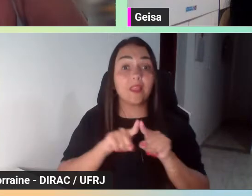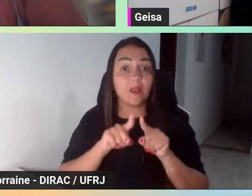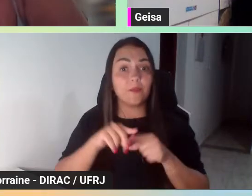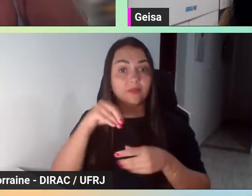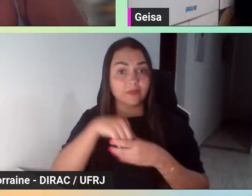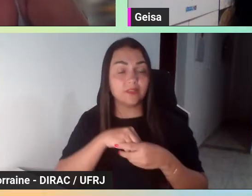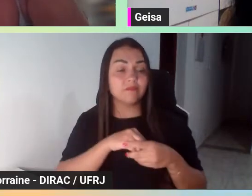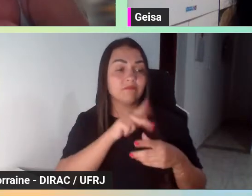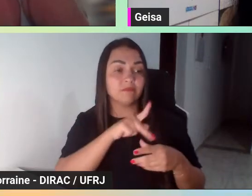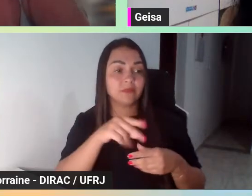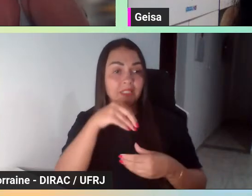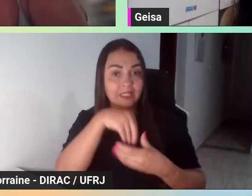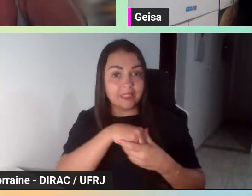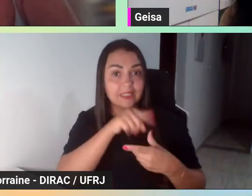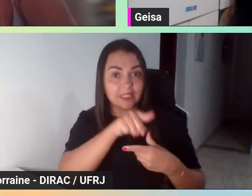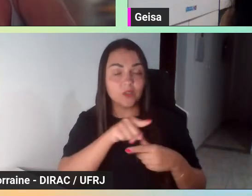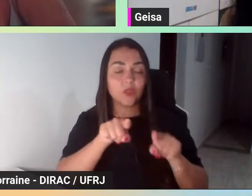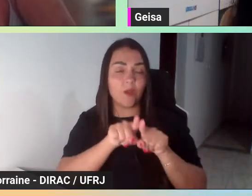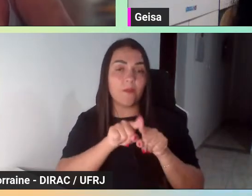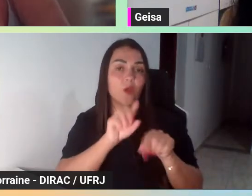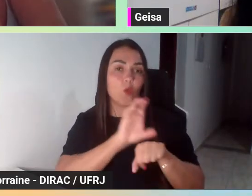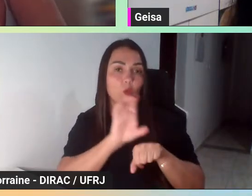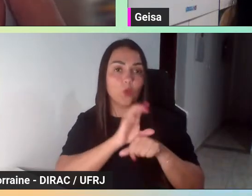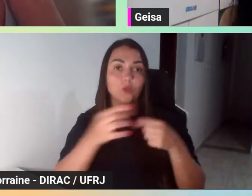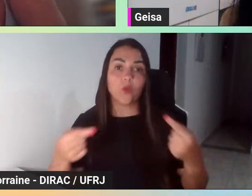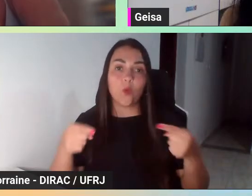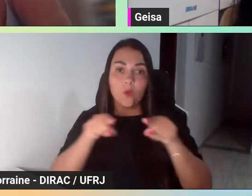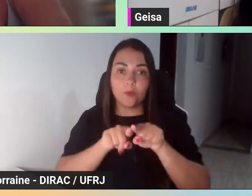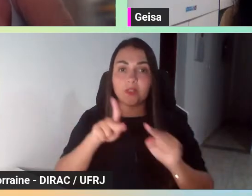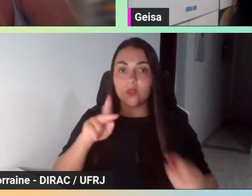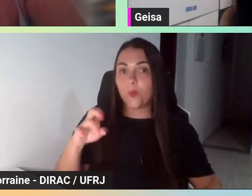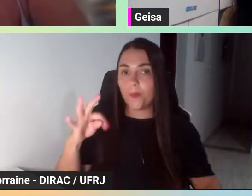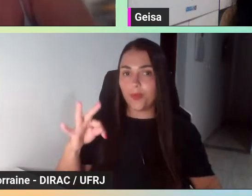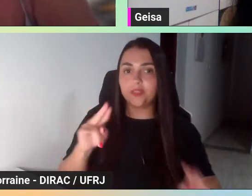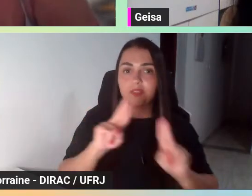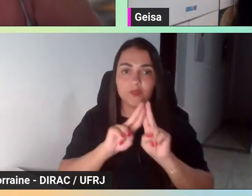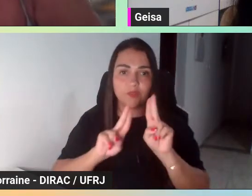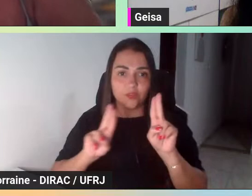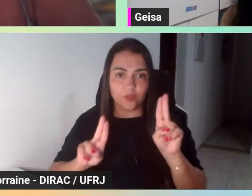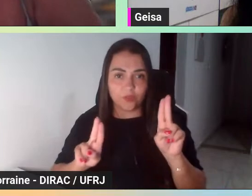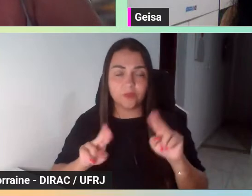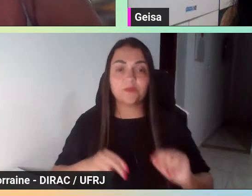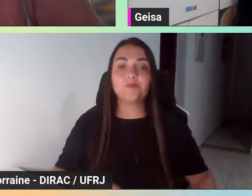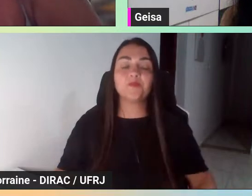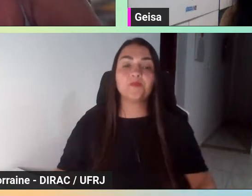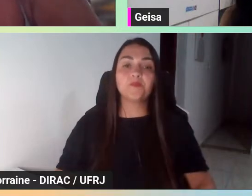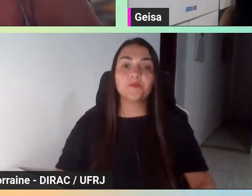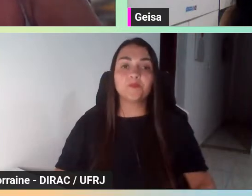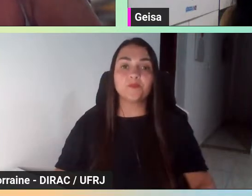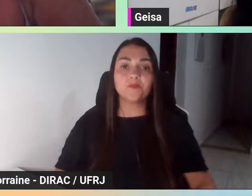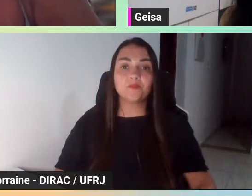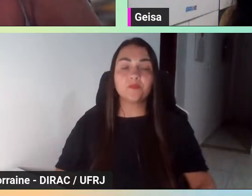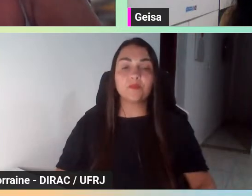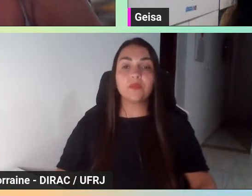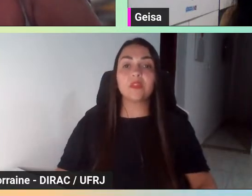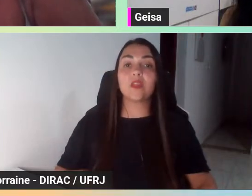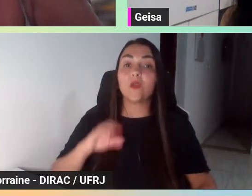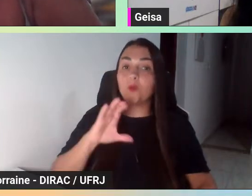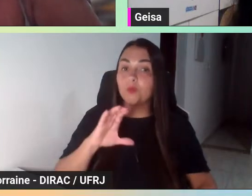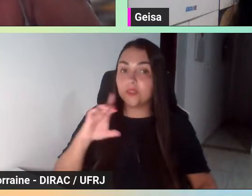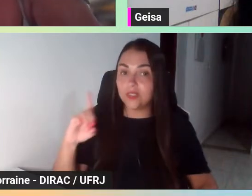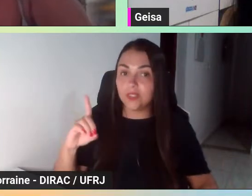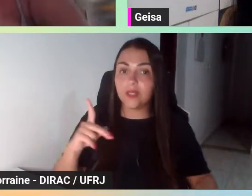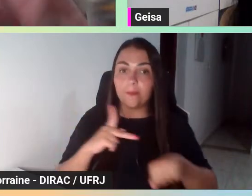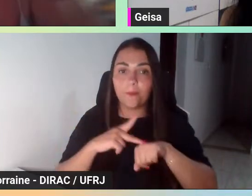campus Seropédica da UFRJ, em colaboração com o PET, também lá da UFRJ, coordena o programa de